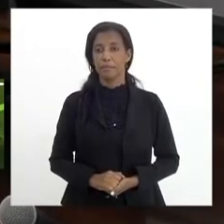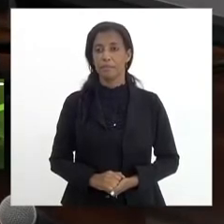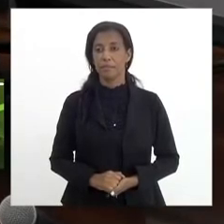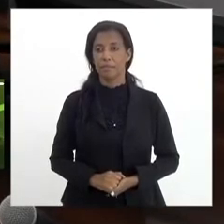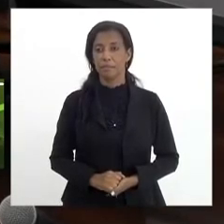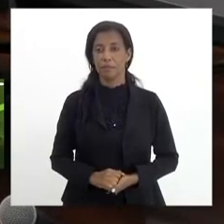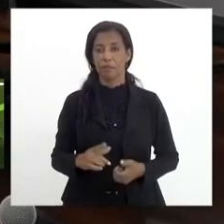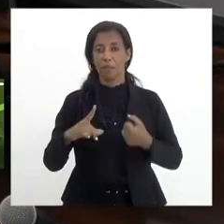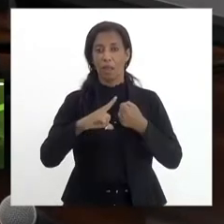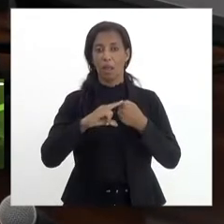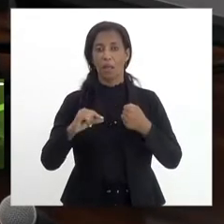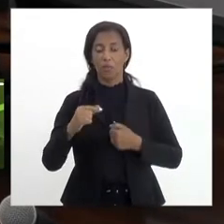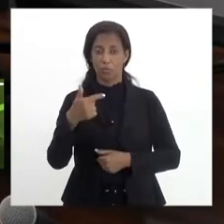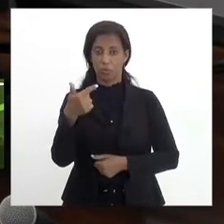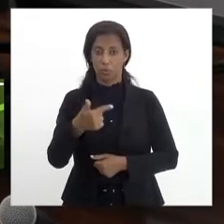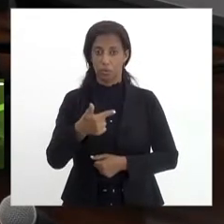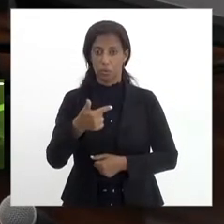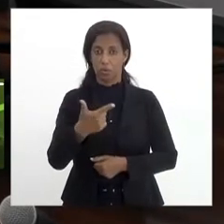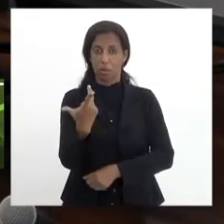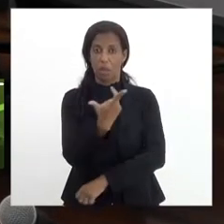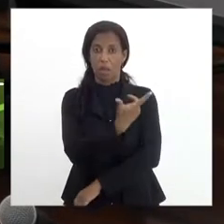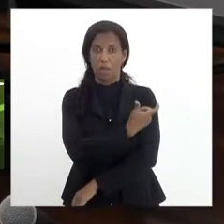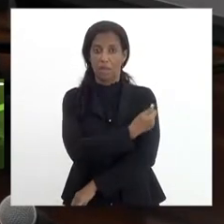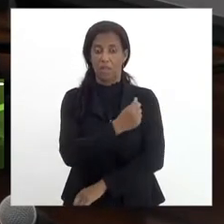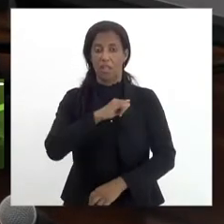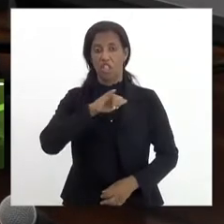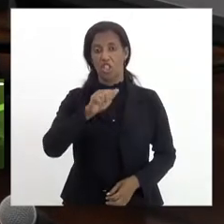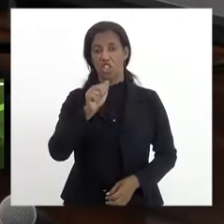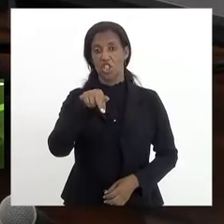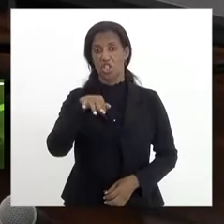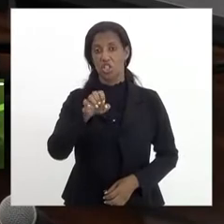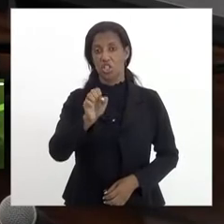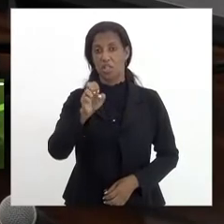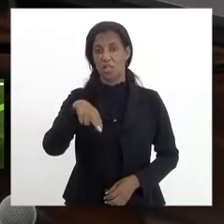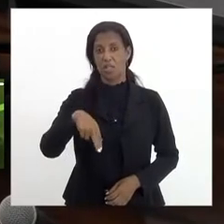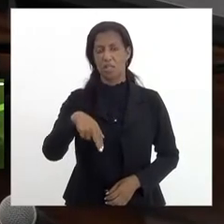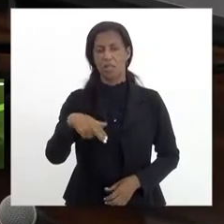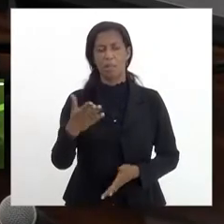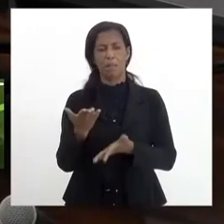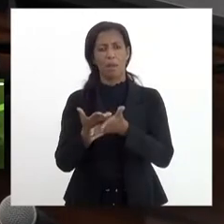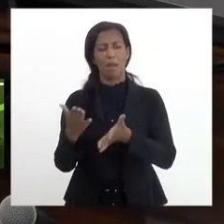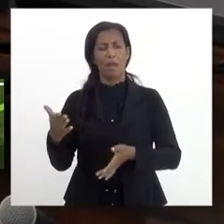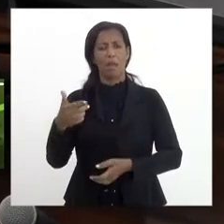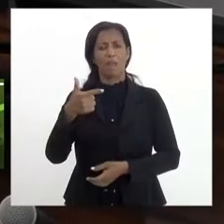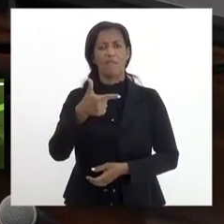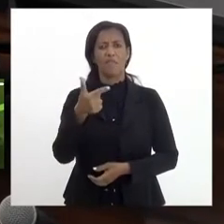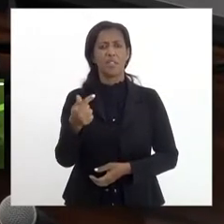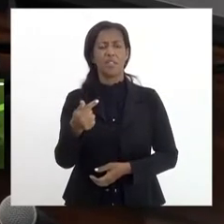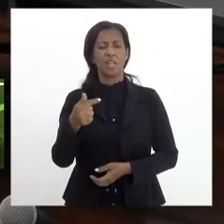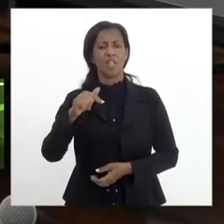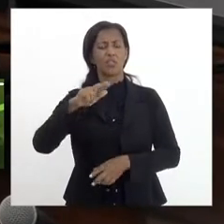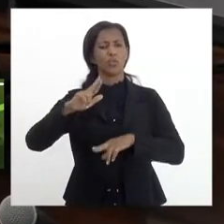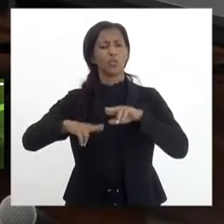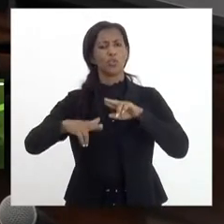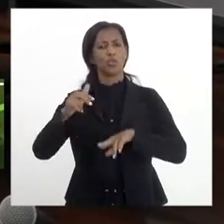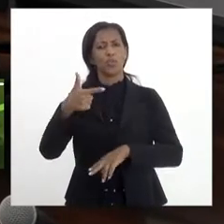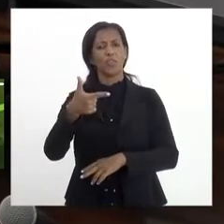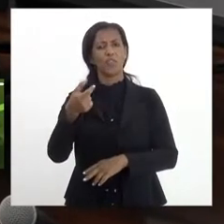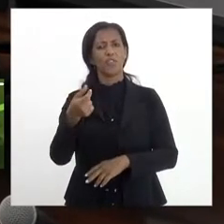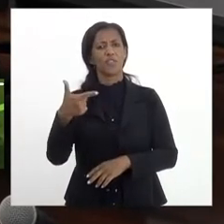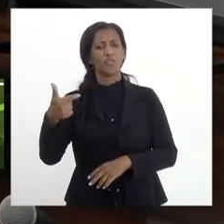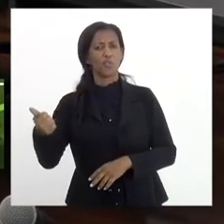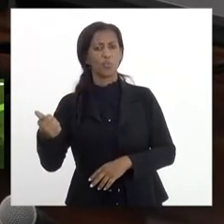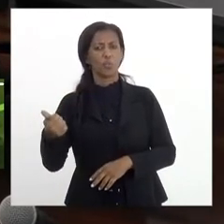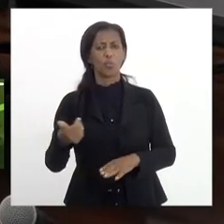no artigo 2º, uma vacina da Janssen, cujo prazo de validade expirará em 27 de junho de 2021.